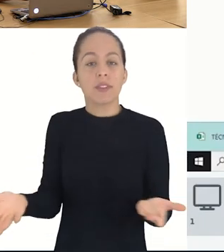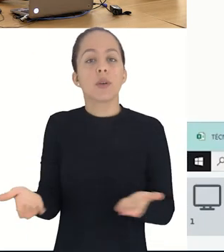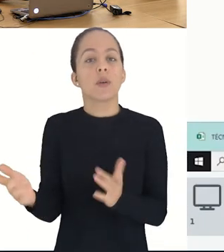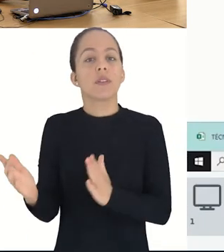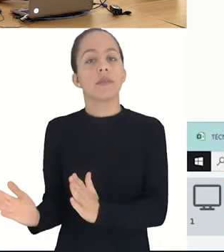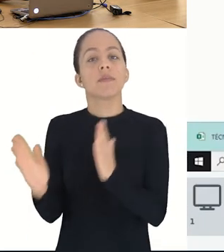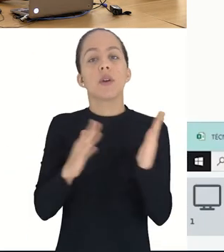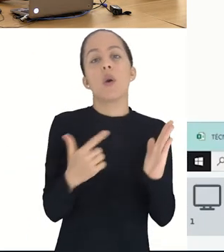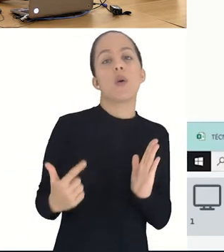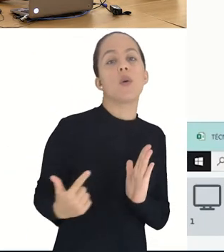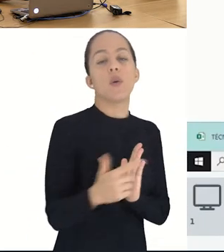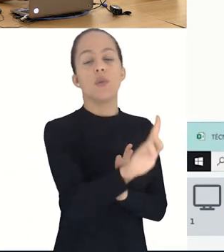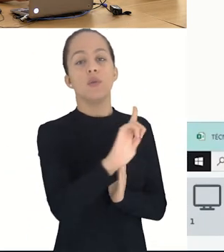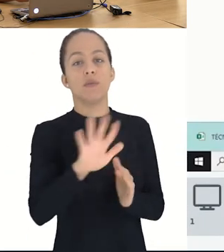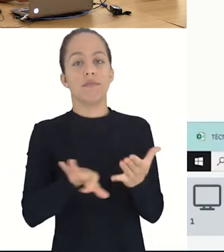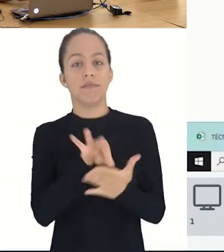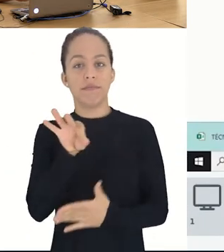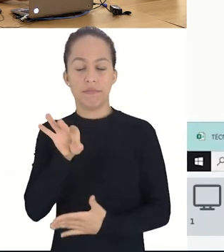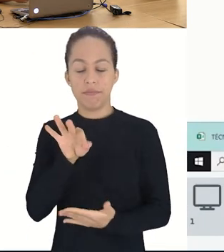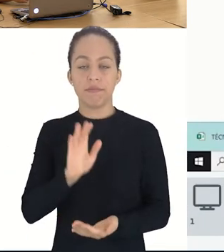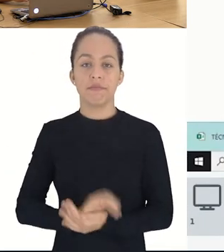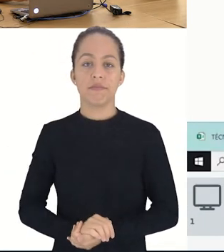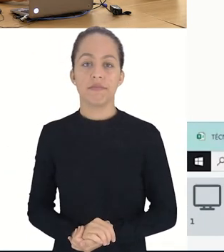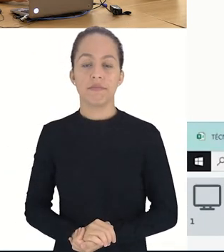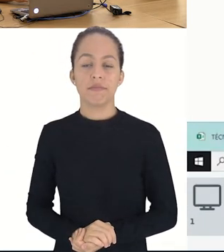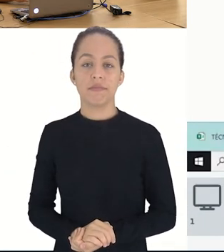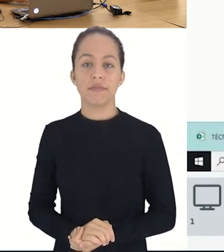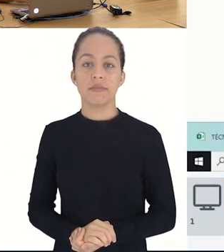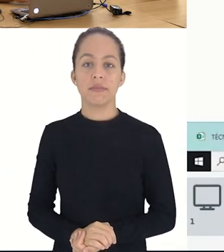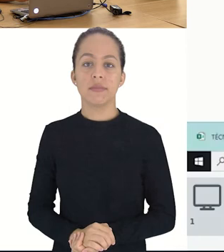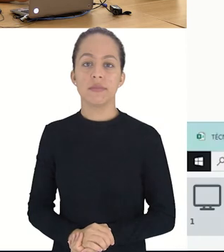Vamos então prosseguir para o próximo sorteio